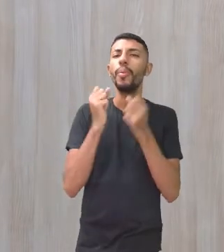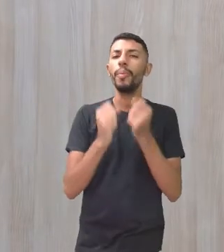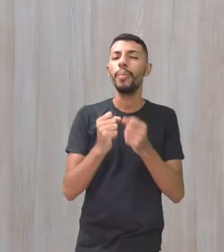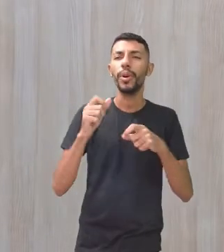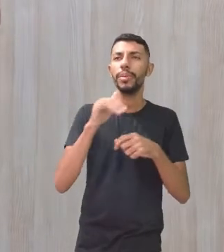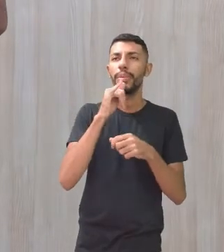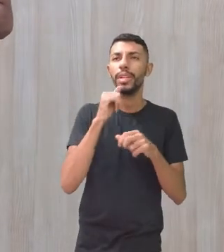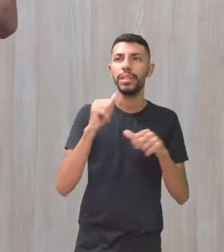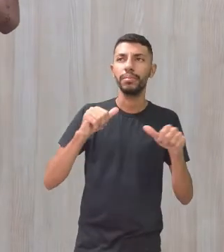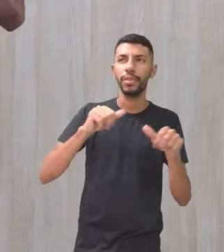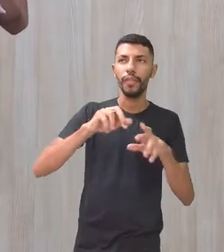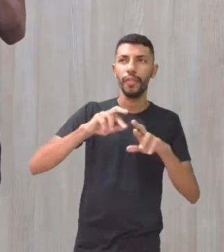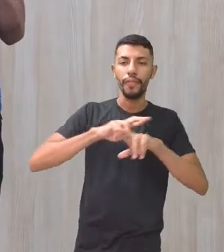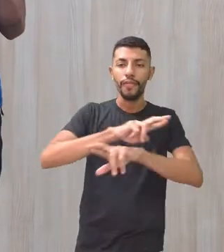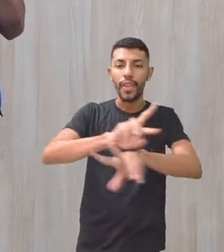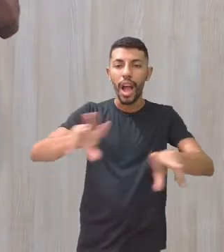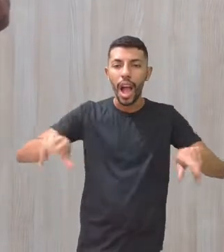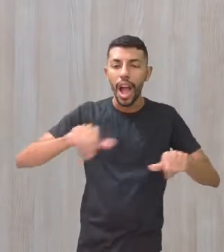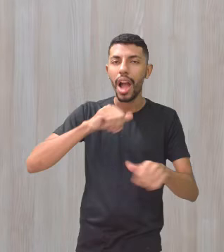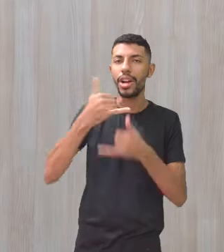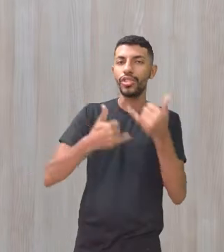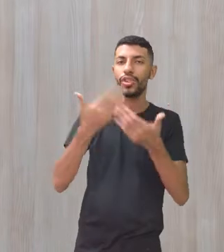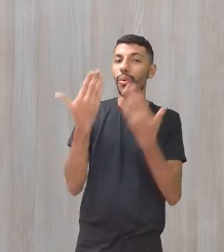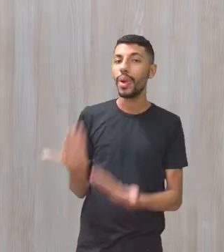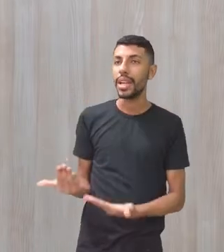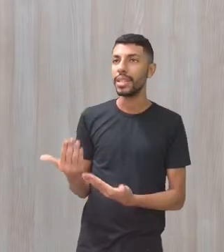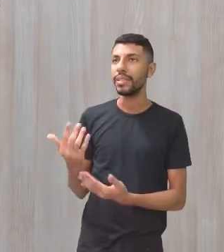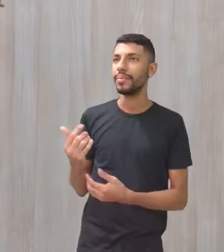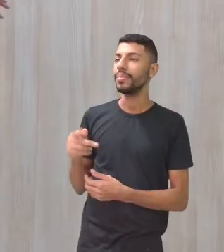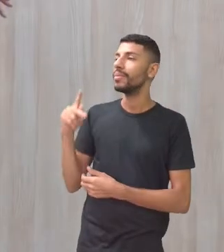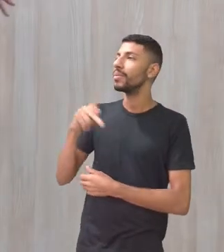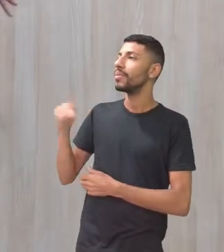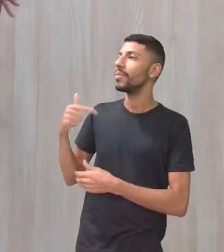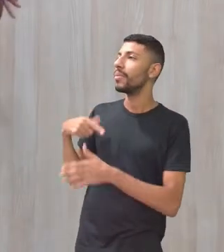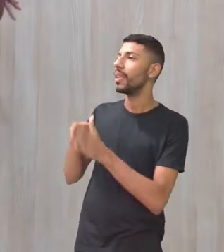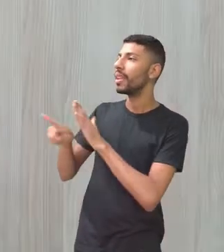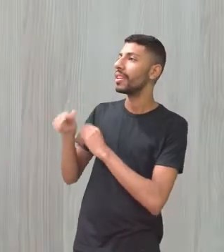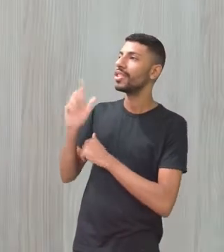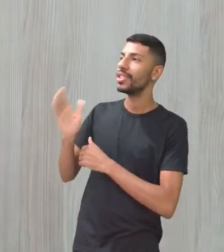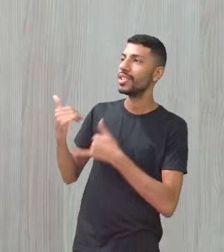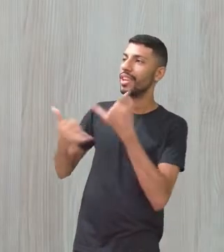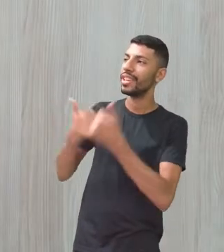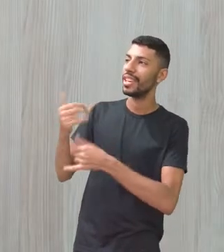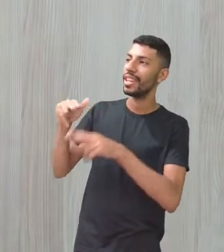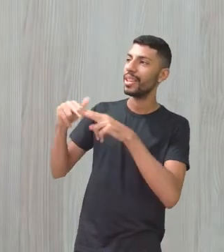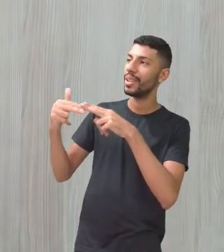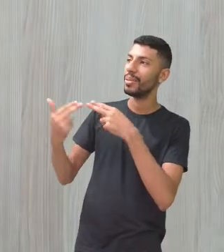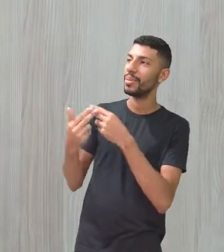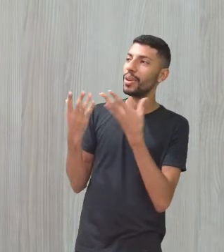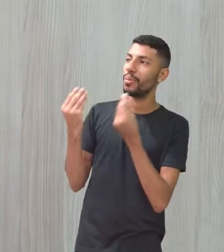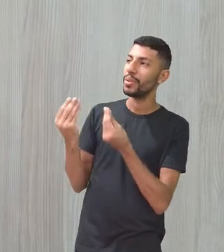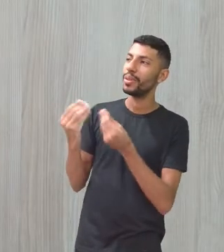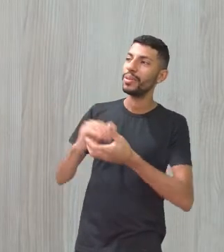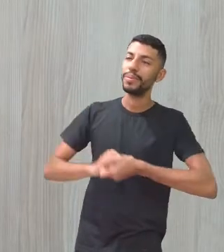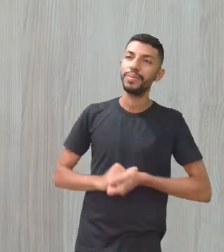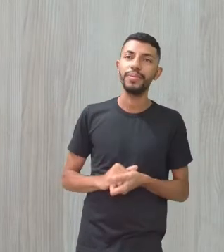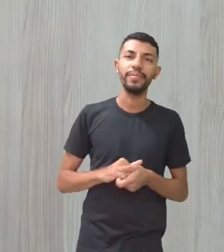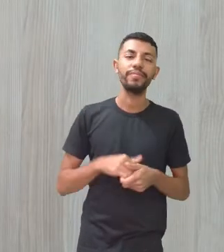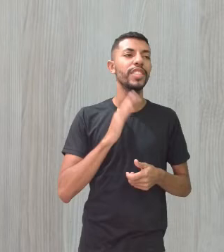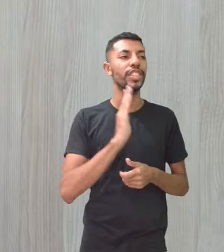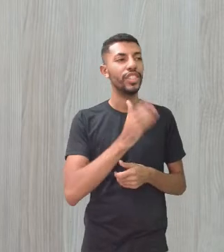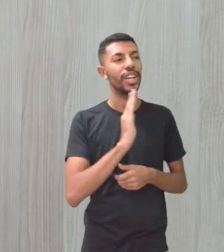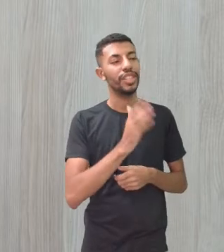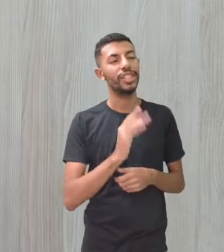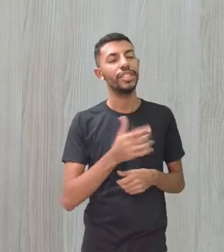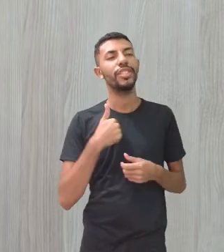variar esse jogo? E aí eu vou perguntar à professora Cláudia. Professora, a senhora já jogou muito dominó? Joguei, professor. Joguei bastante dominó. Então, tinha